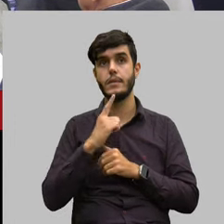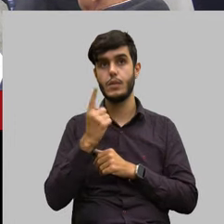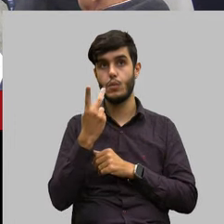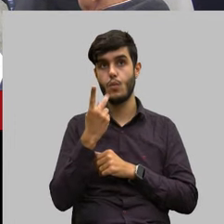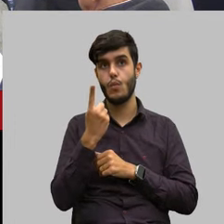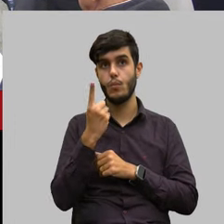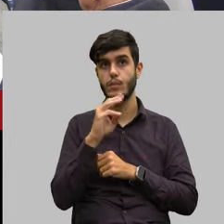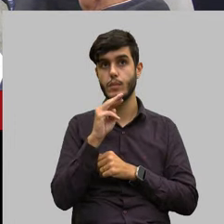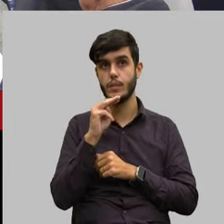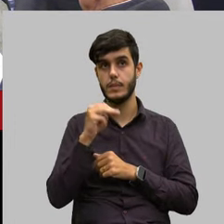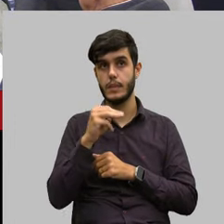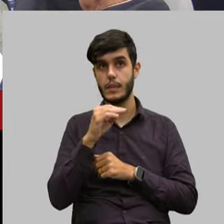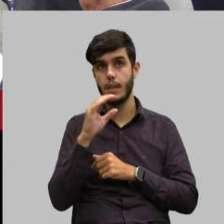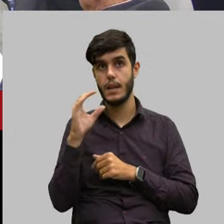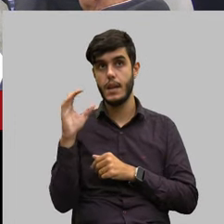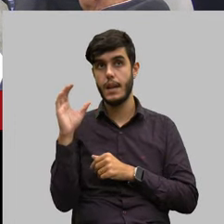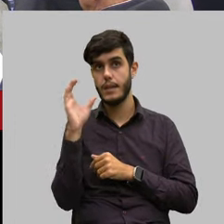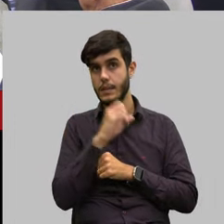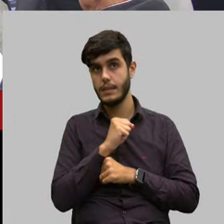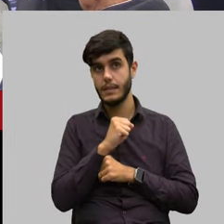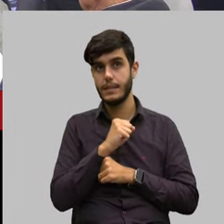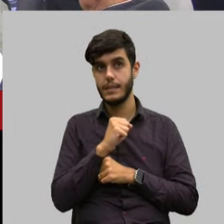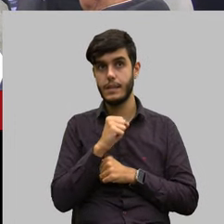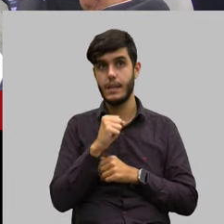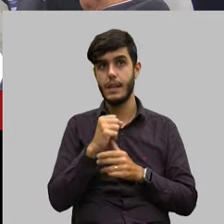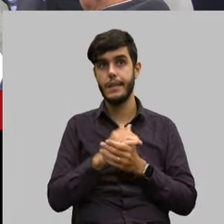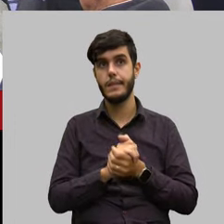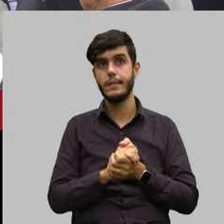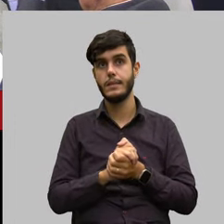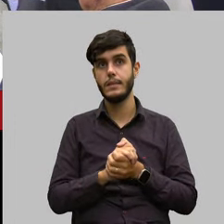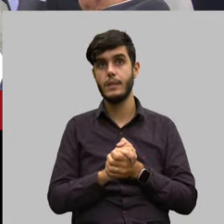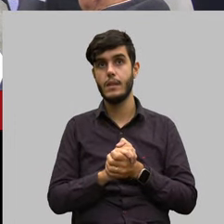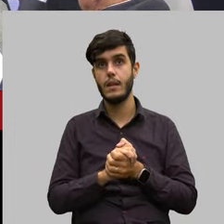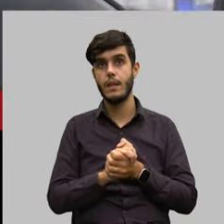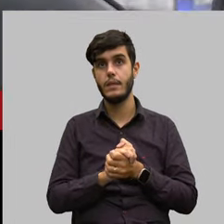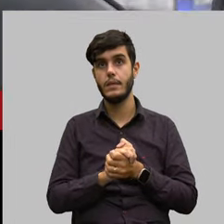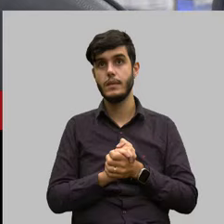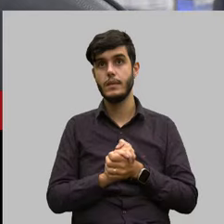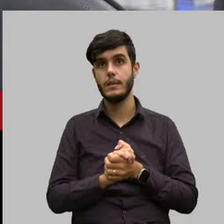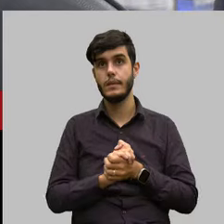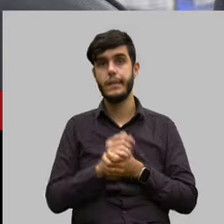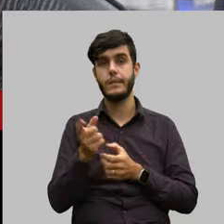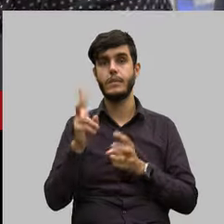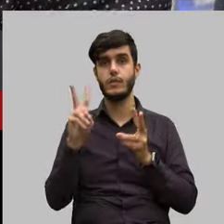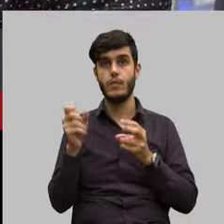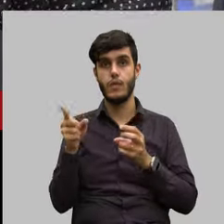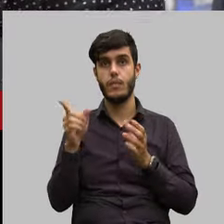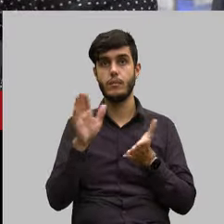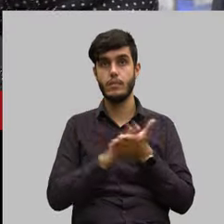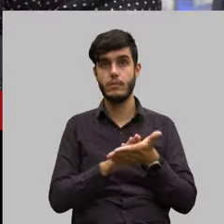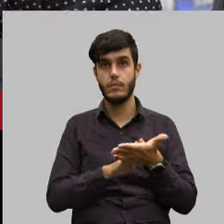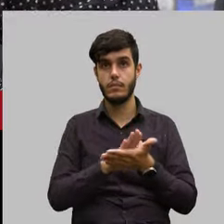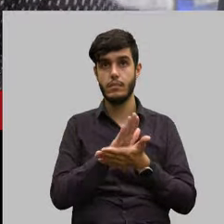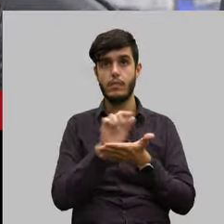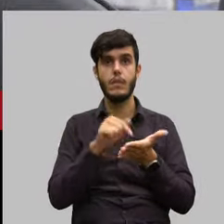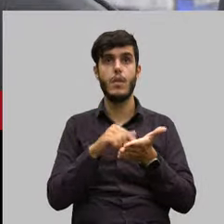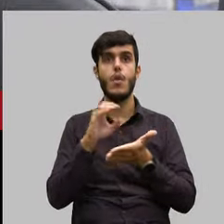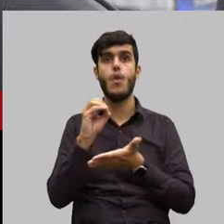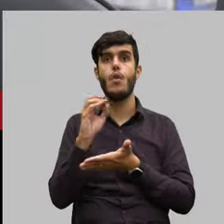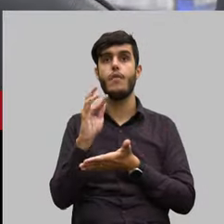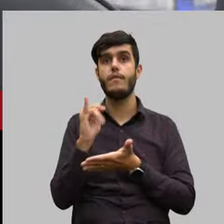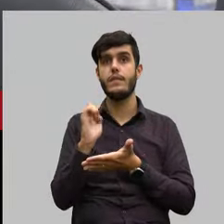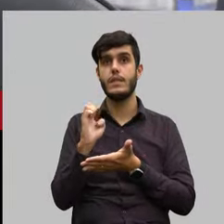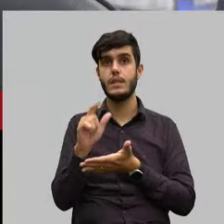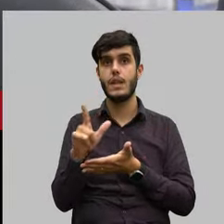tenho um problema de ser muito assertiva né preciso ser menos bom sobre o requerimento Sargento eu vou te pedir um um